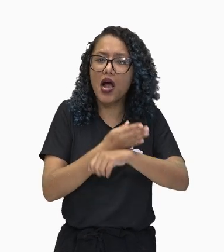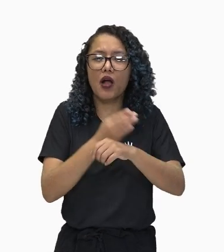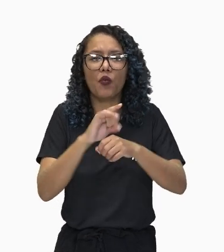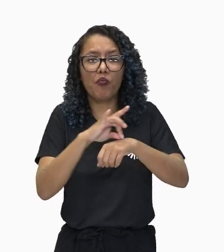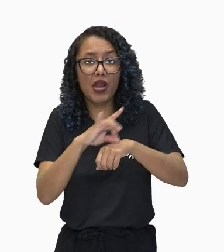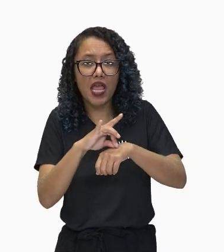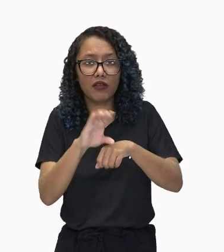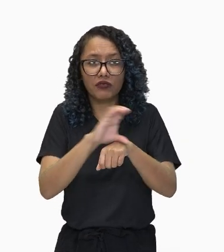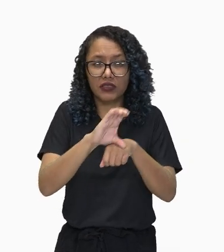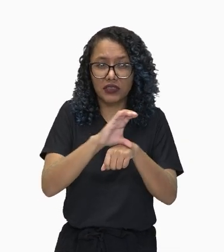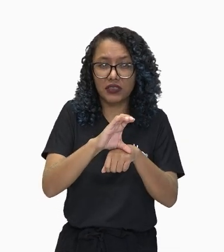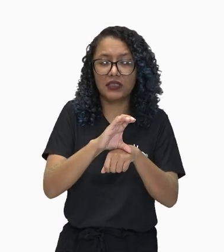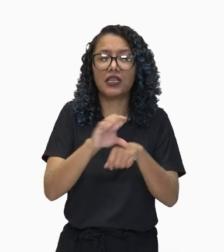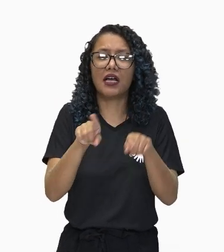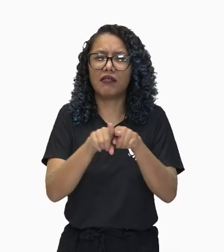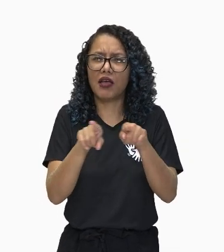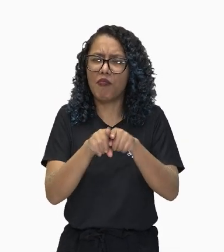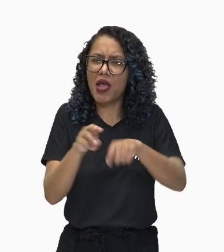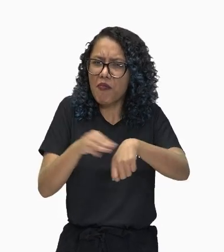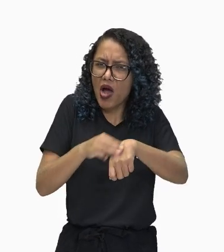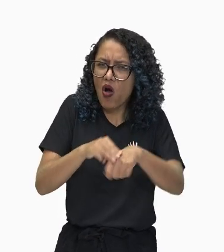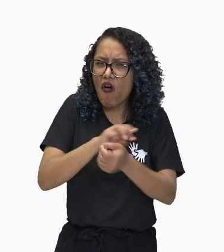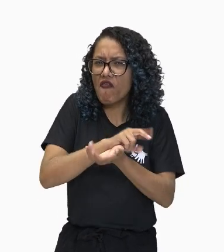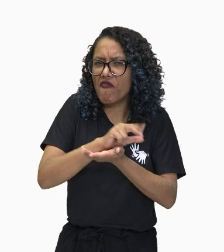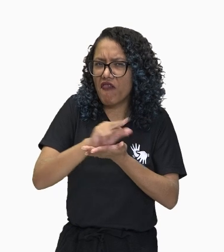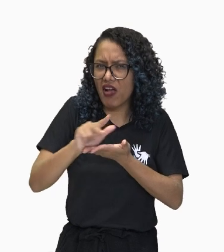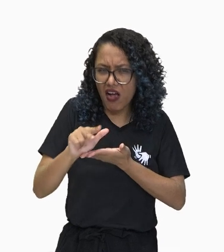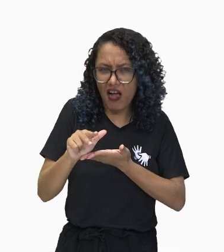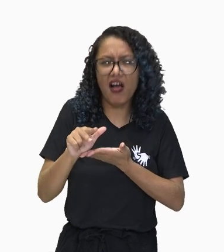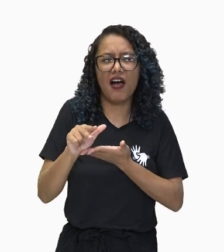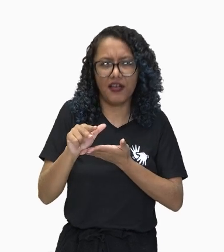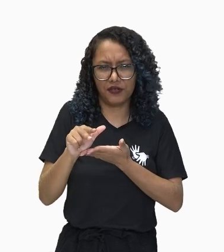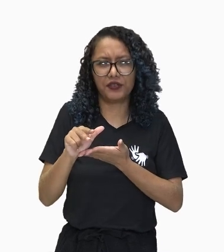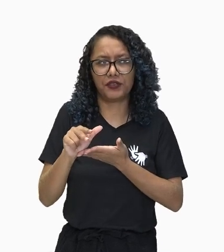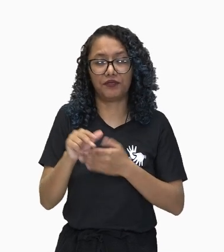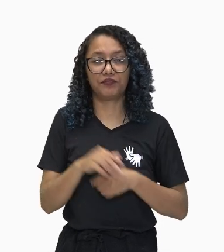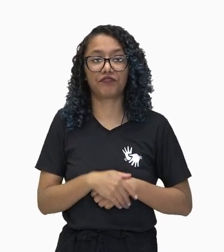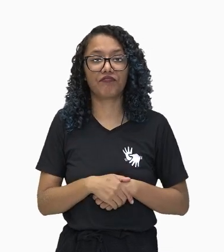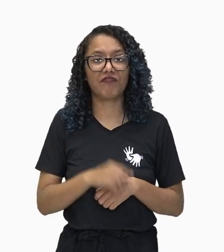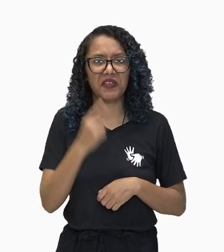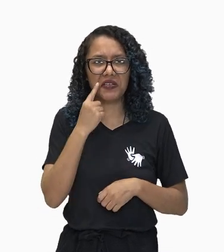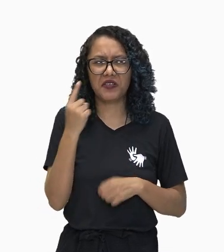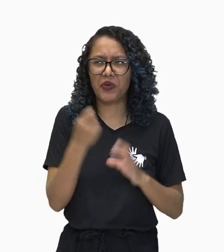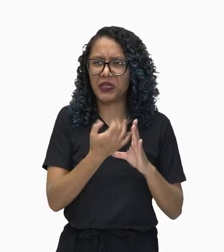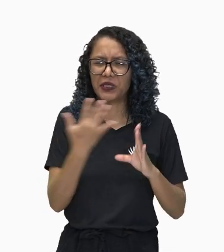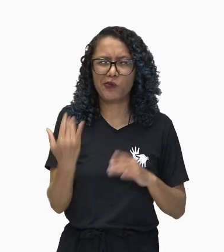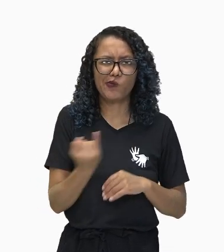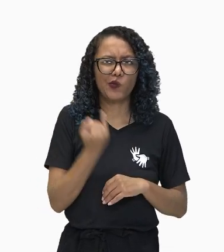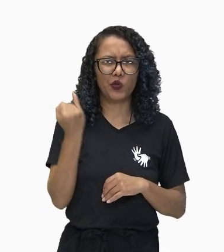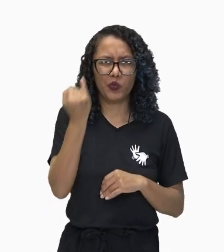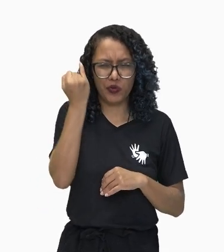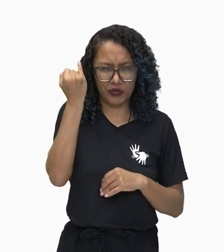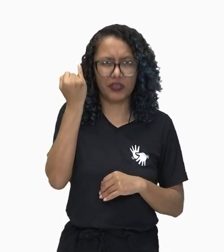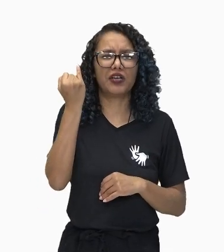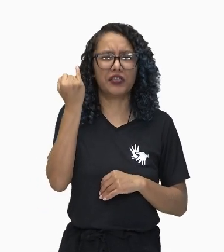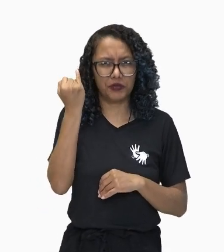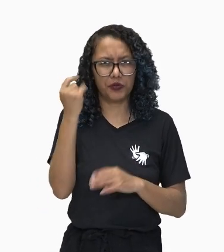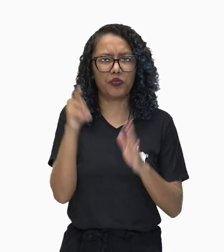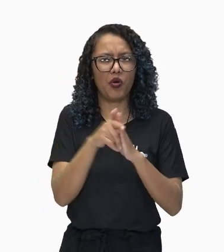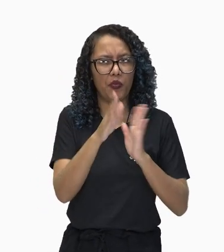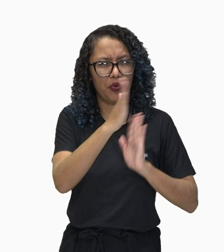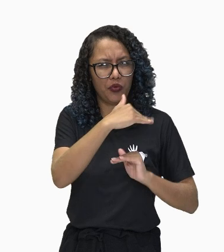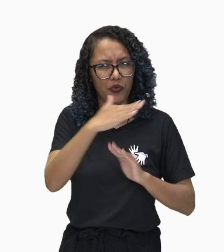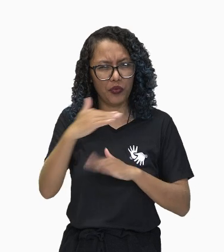ocre. Essa geometrização das formas é um elemento crucial para a gente perceber o cubismo. E o